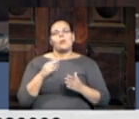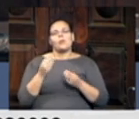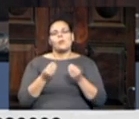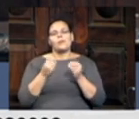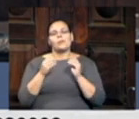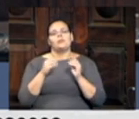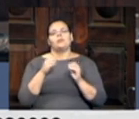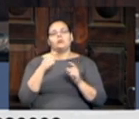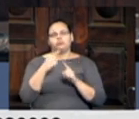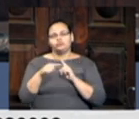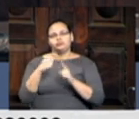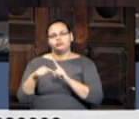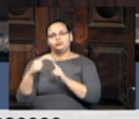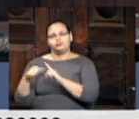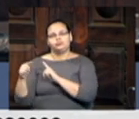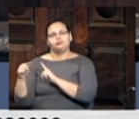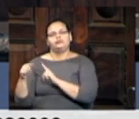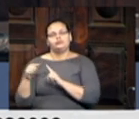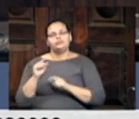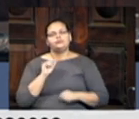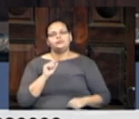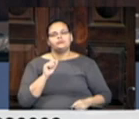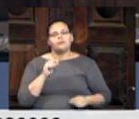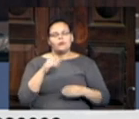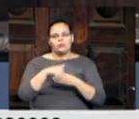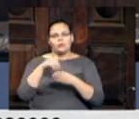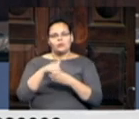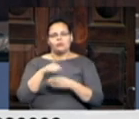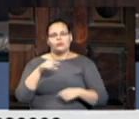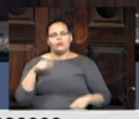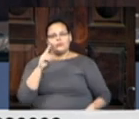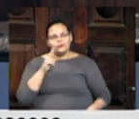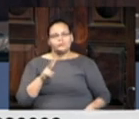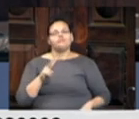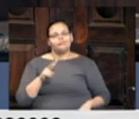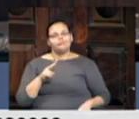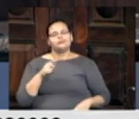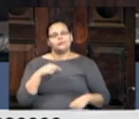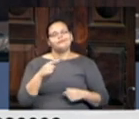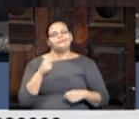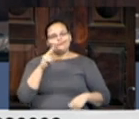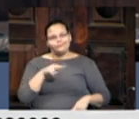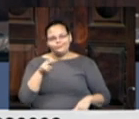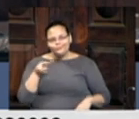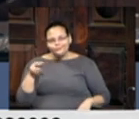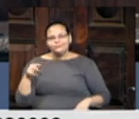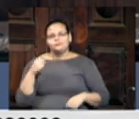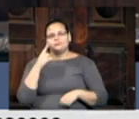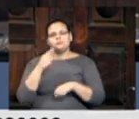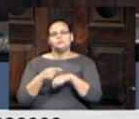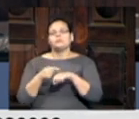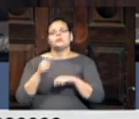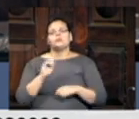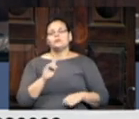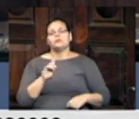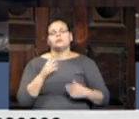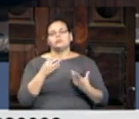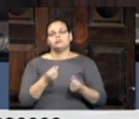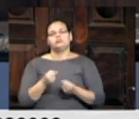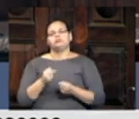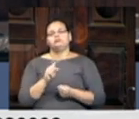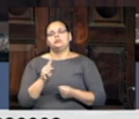como proibitivos para a eleição, nós vimos sendo praticados. Uma delas, não